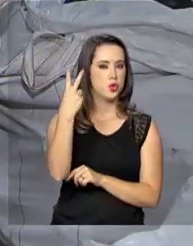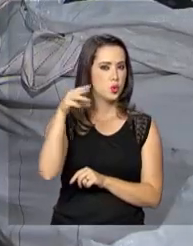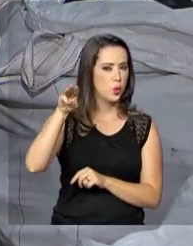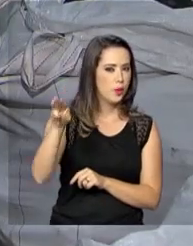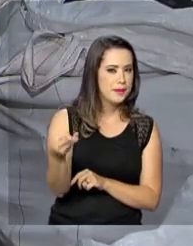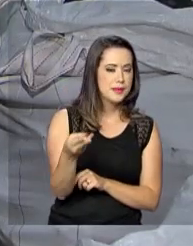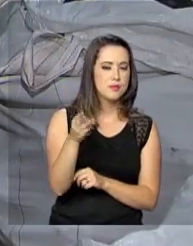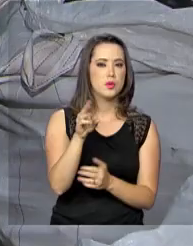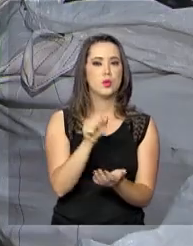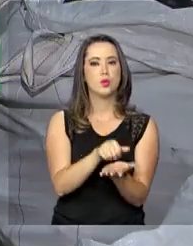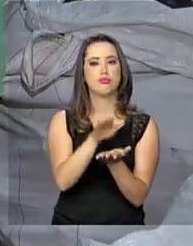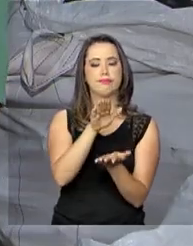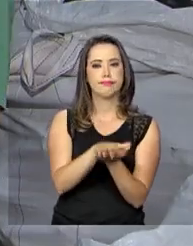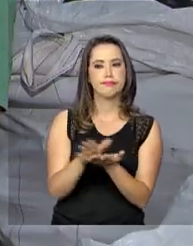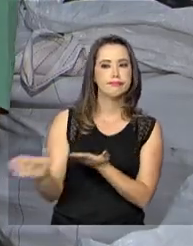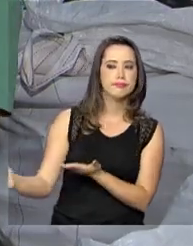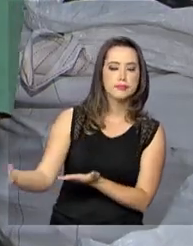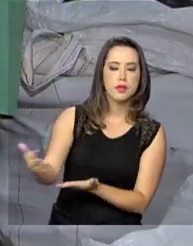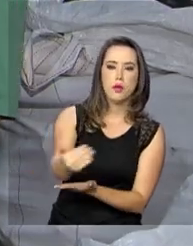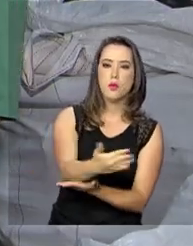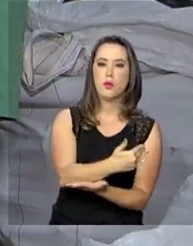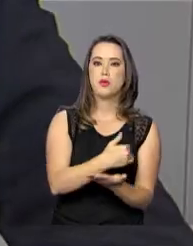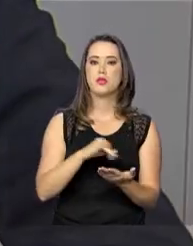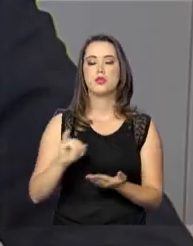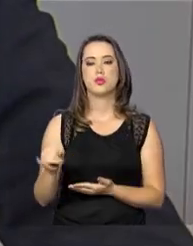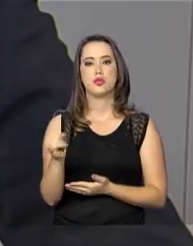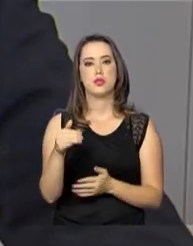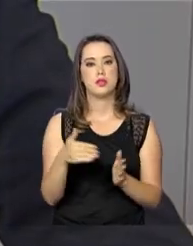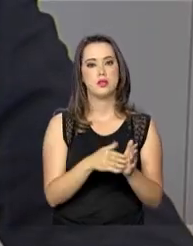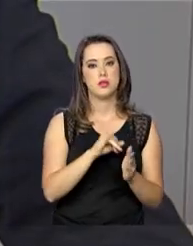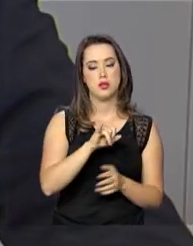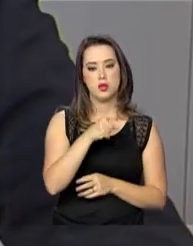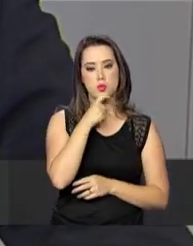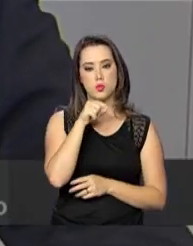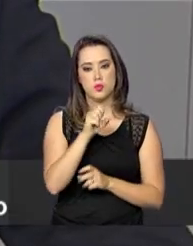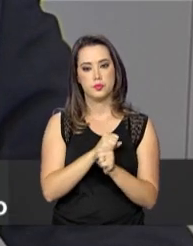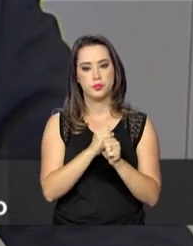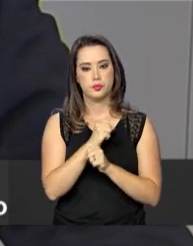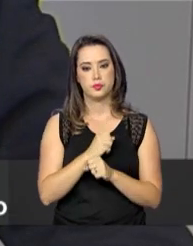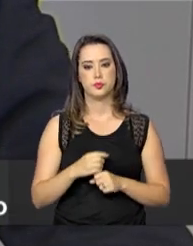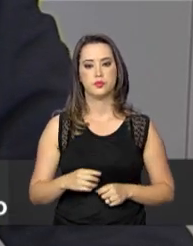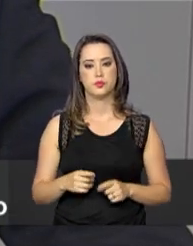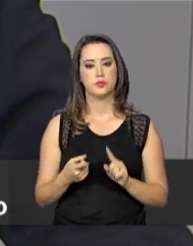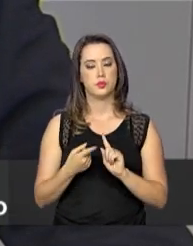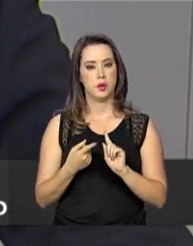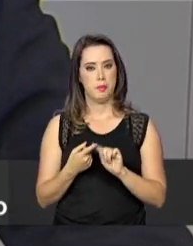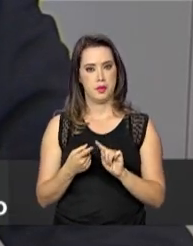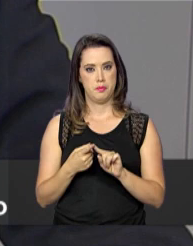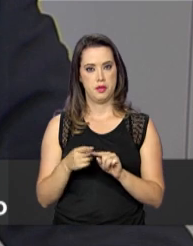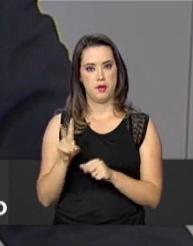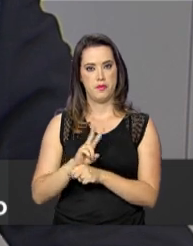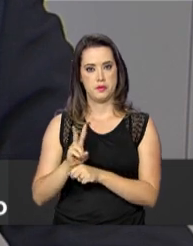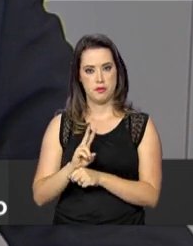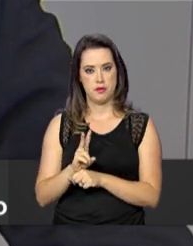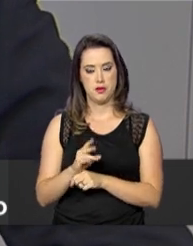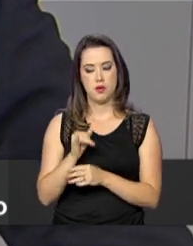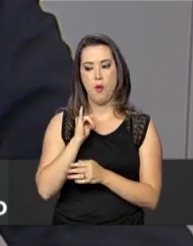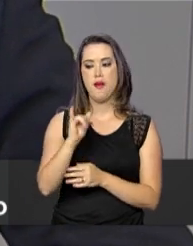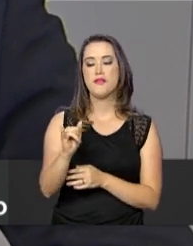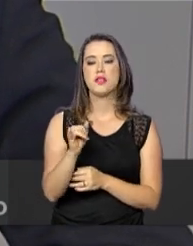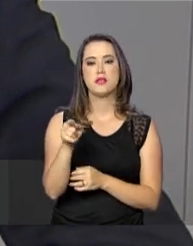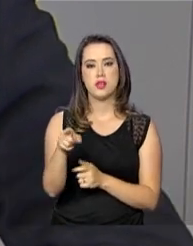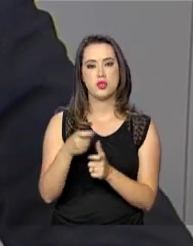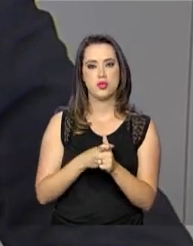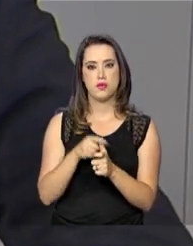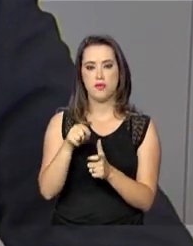recolhimentos de janeiro a junho deste ano a fiscalização do trabalho envia uma notificação informando os valores do débito e dá um prazo